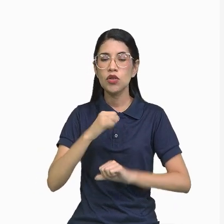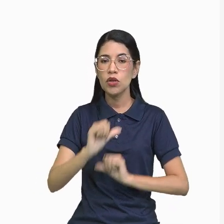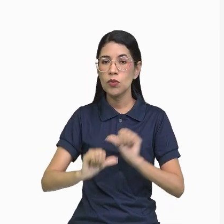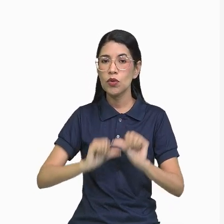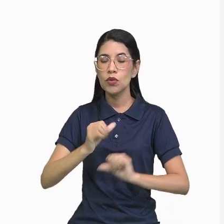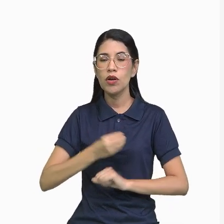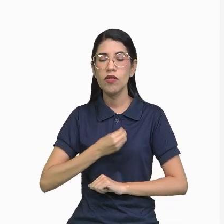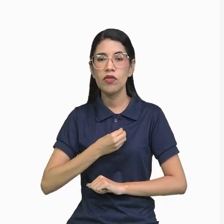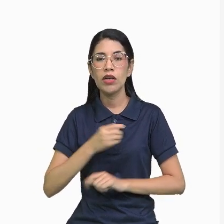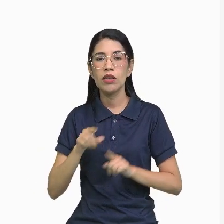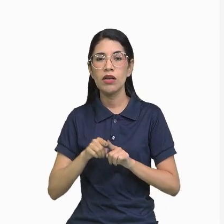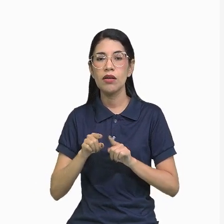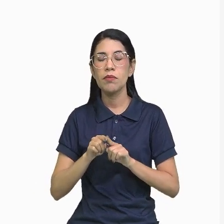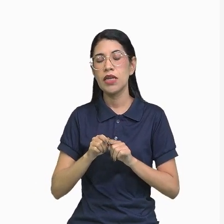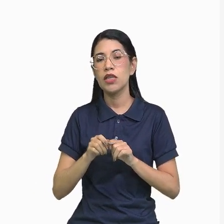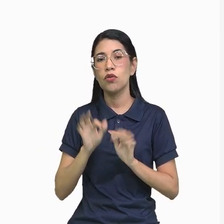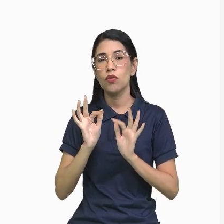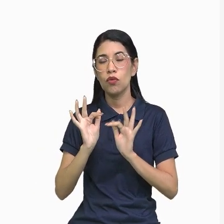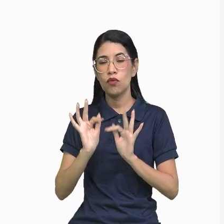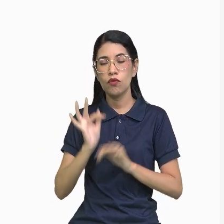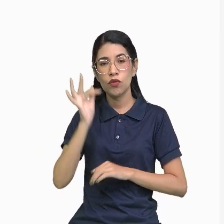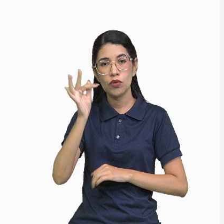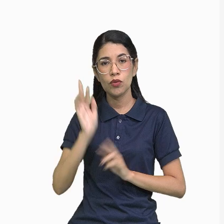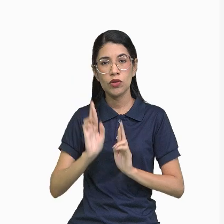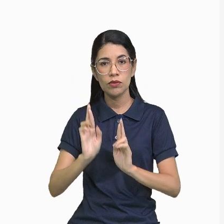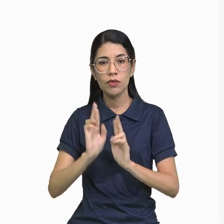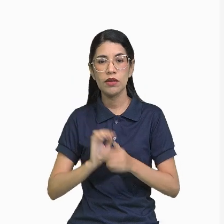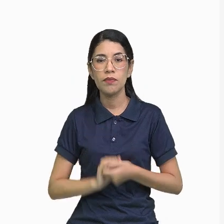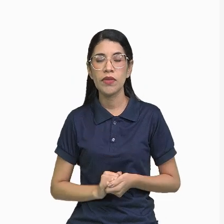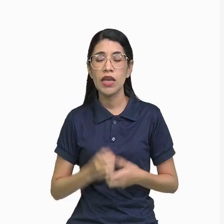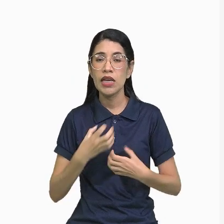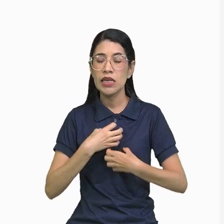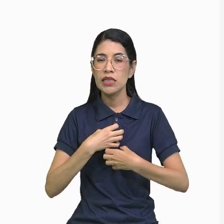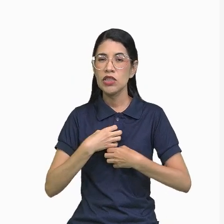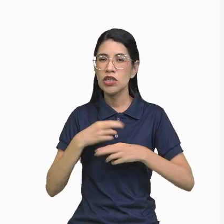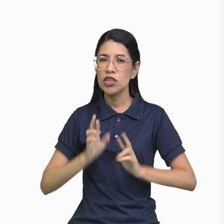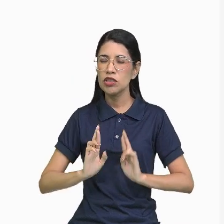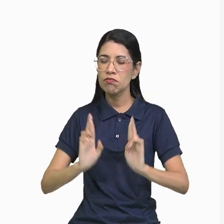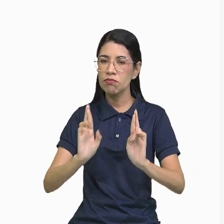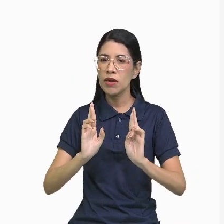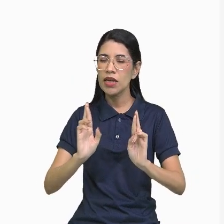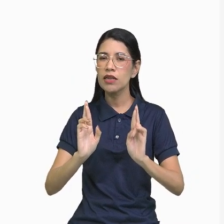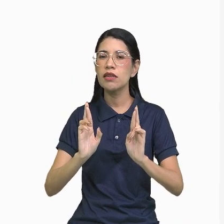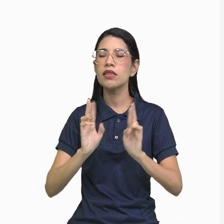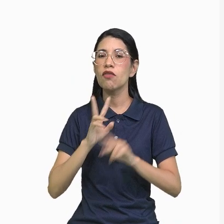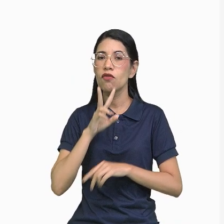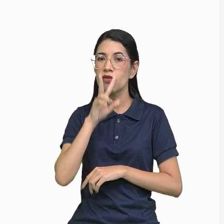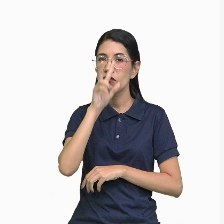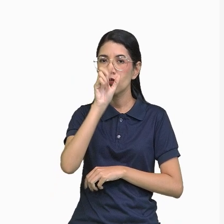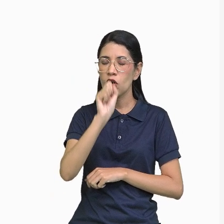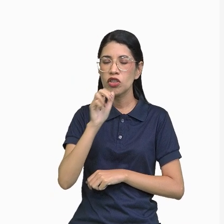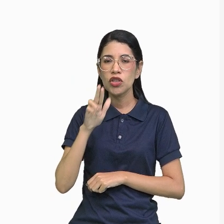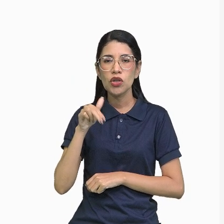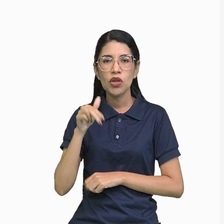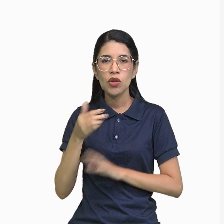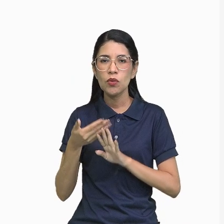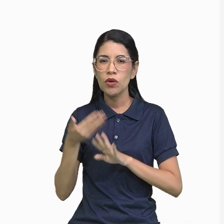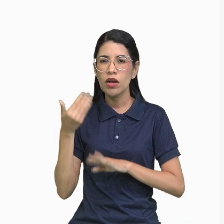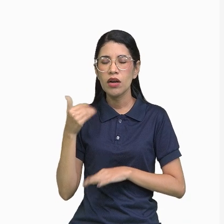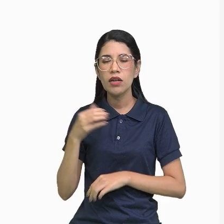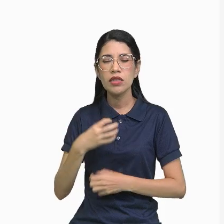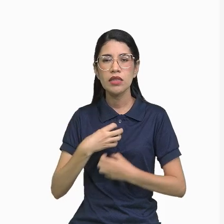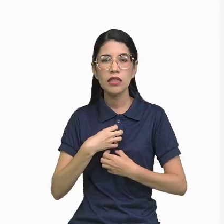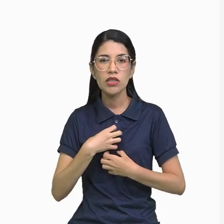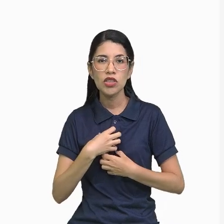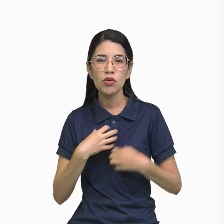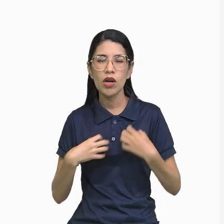pessoa grávida de futuro. Sentia em si uma esperança tão violenta como jamais sentira tamanho